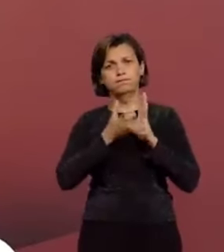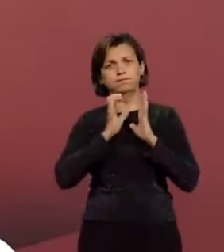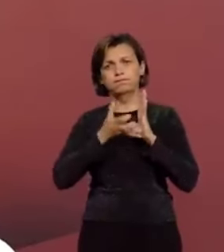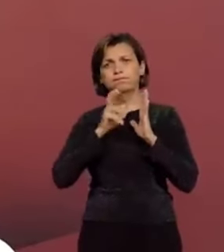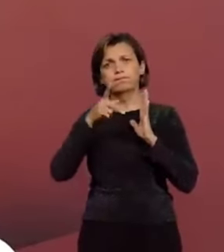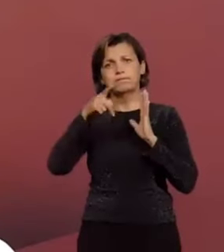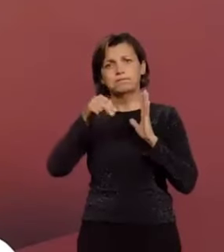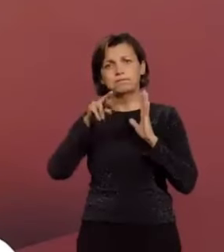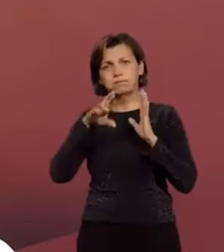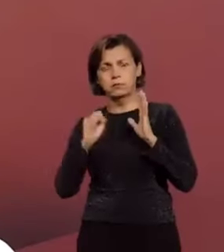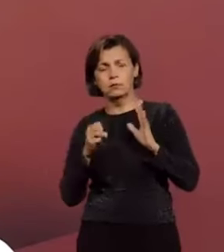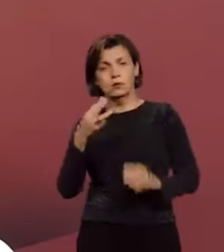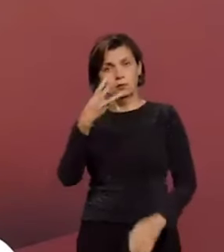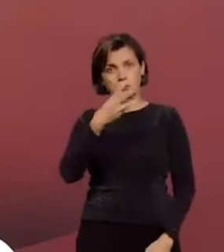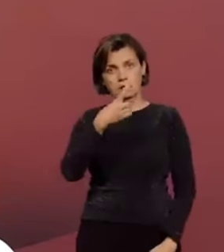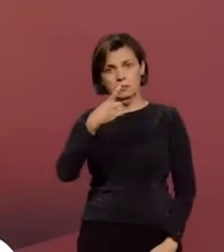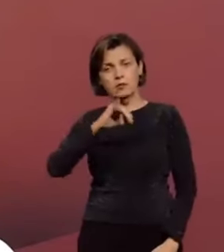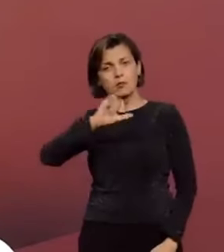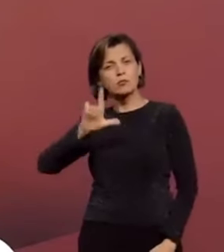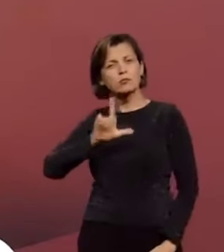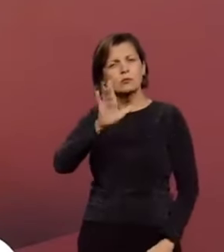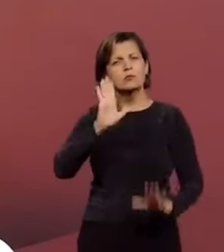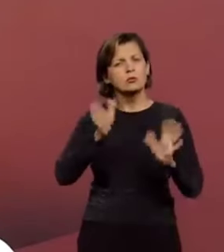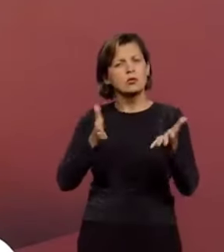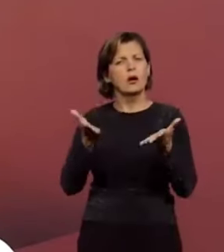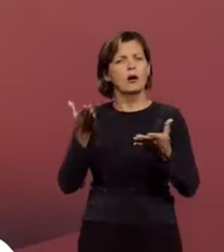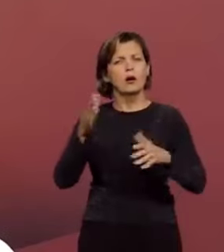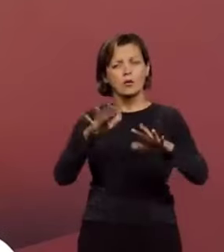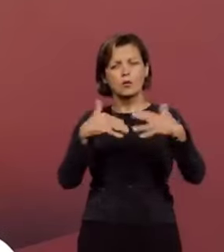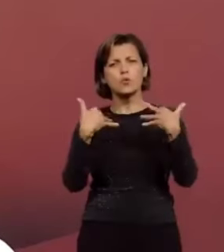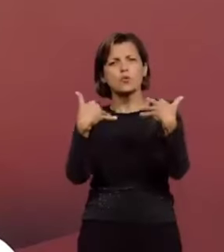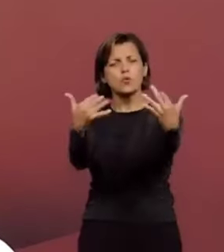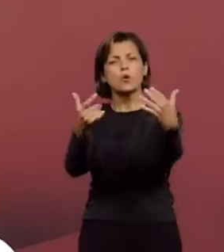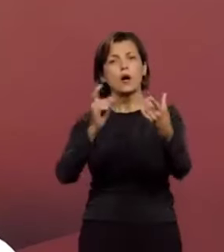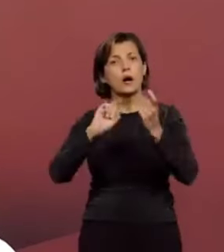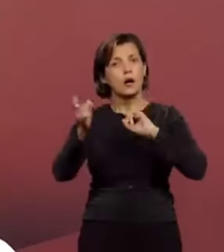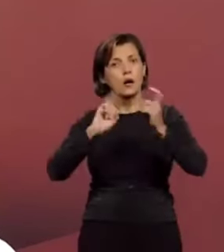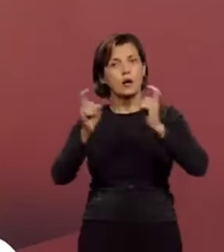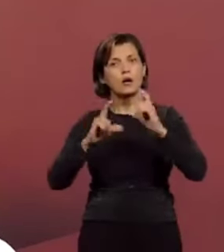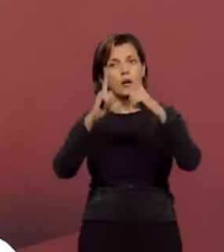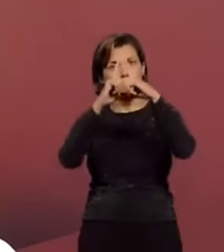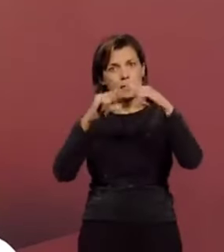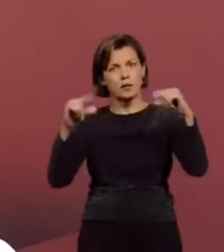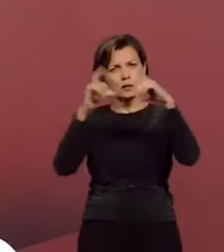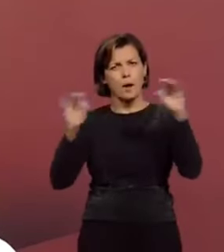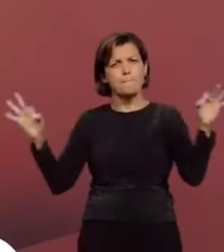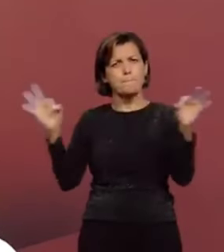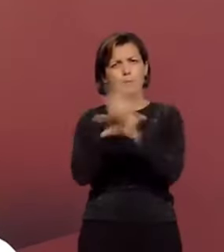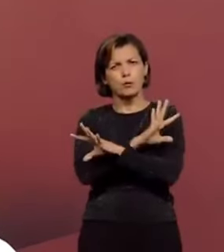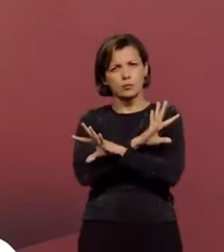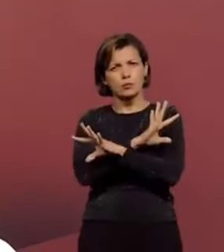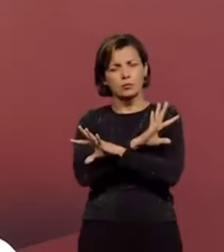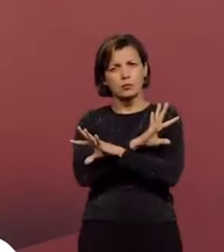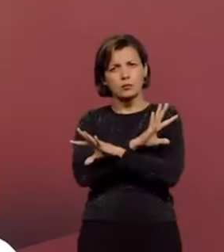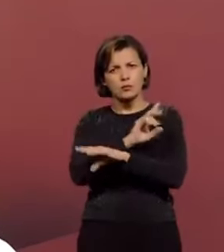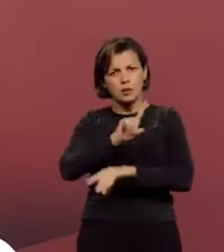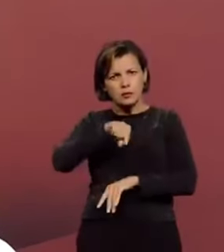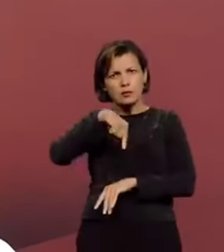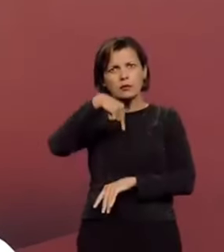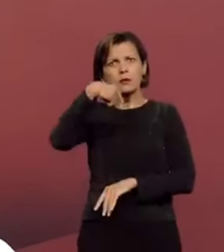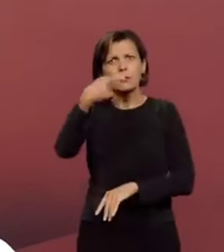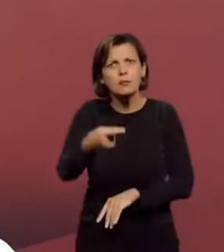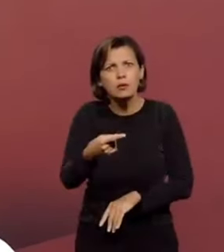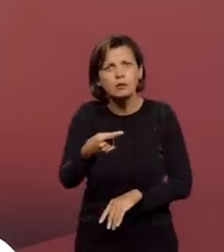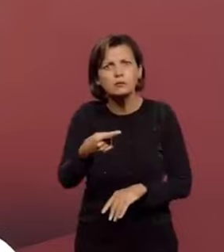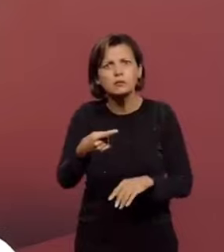roubaram meu pai e no dia Trinta e Um de Julho depois de uma convenção em menos de 24 horas estava lá o